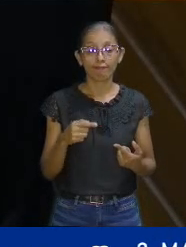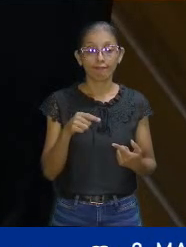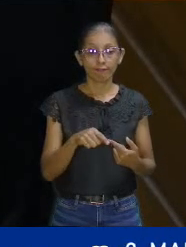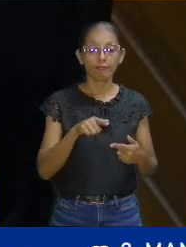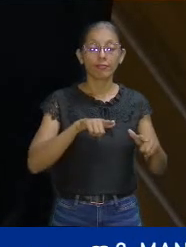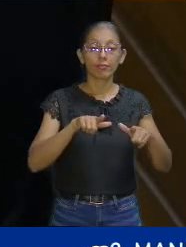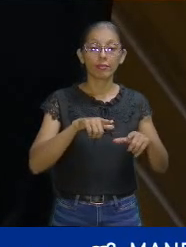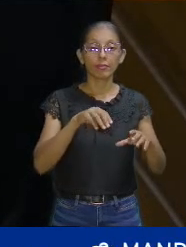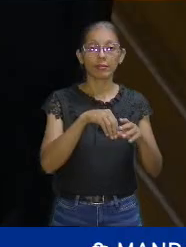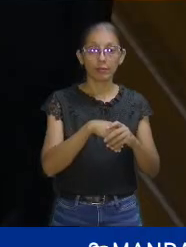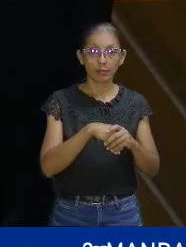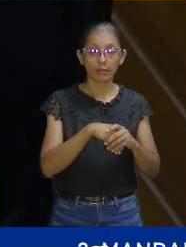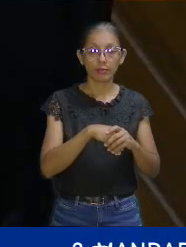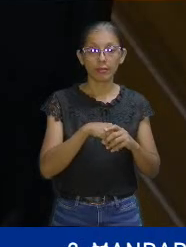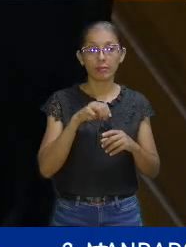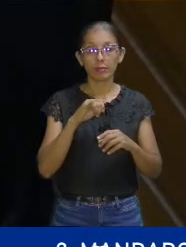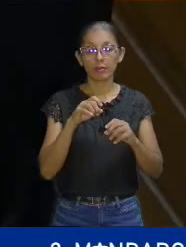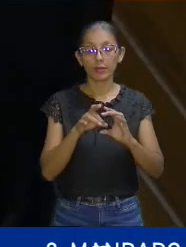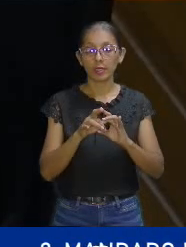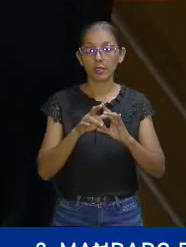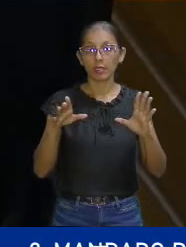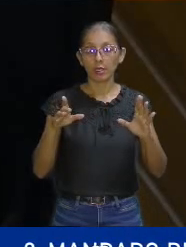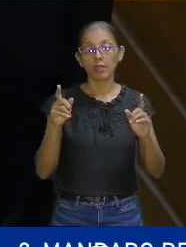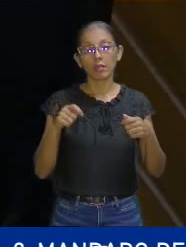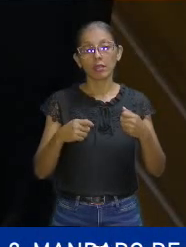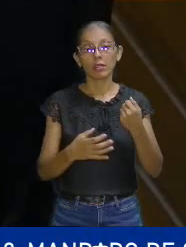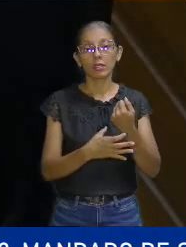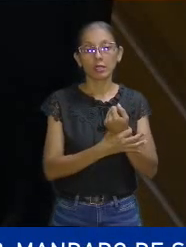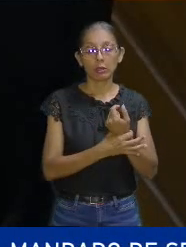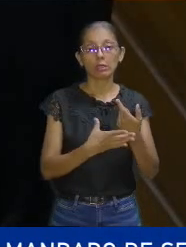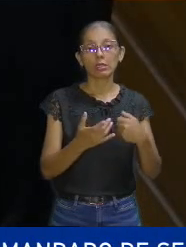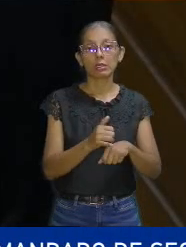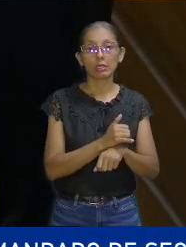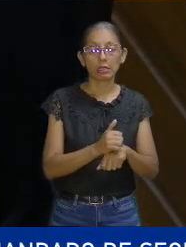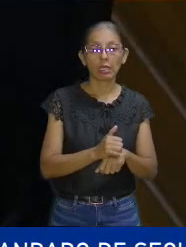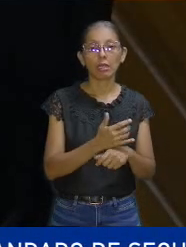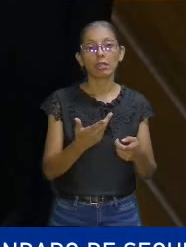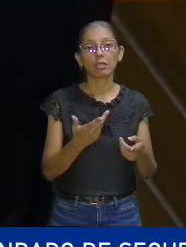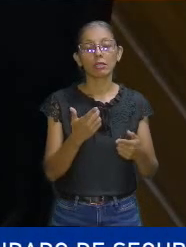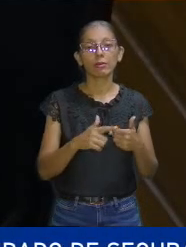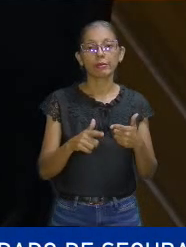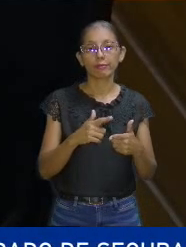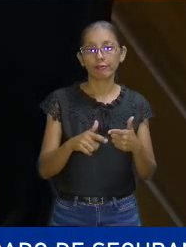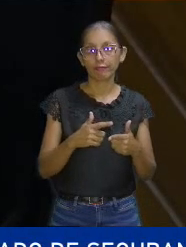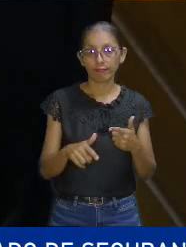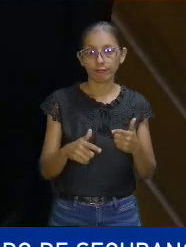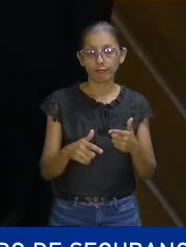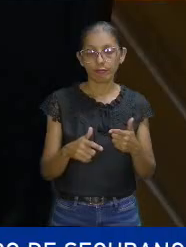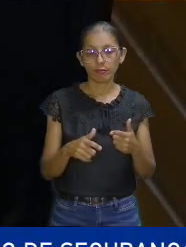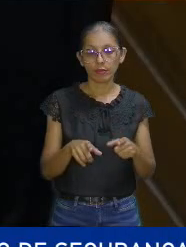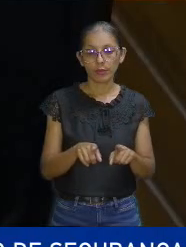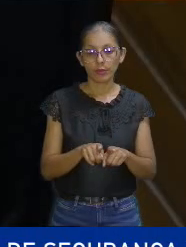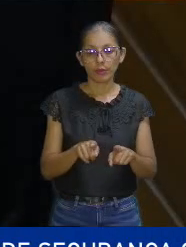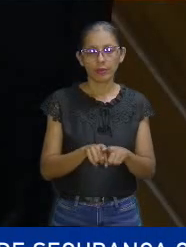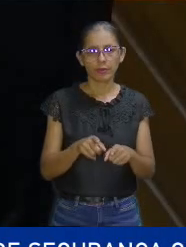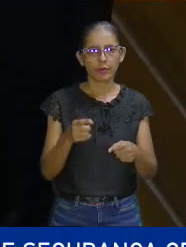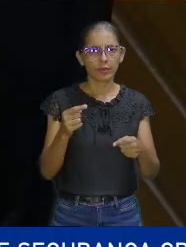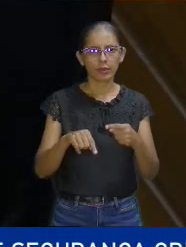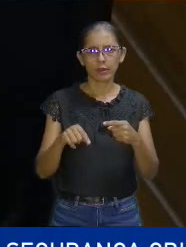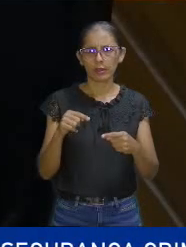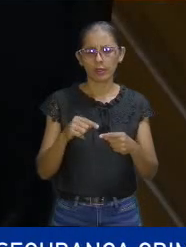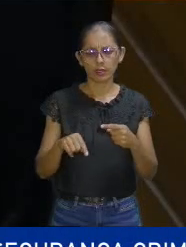comprometeria a segurança institucional, a eficácia das operações e o funcionamento da polícia, além de não se enquadrarem no conceito